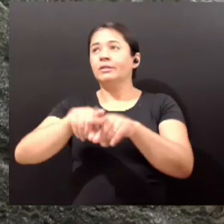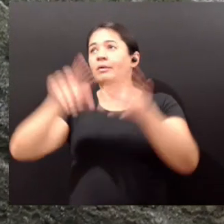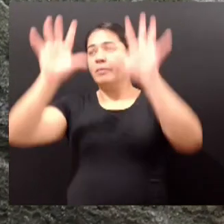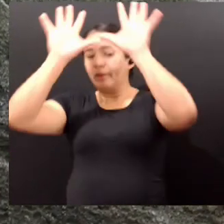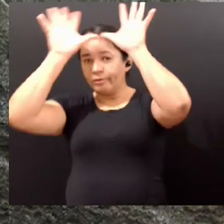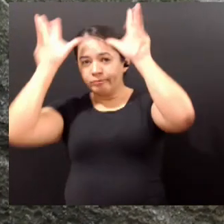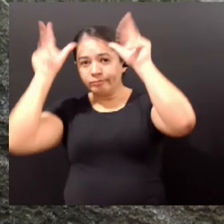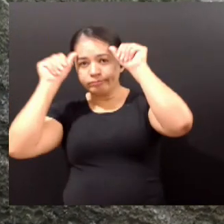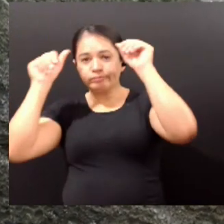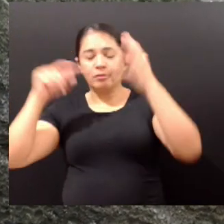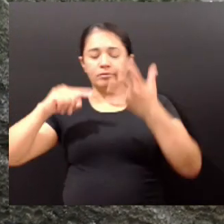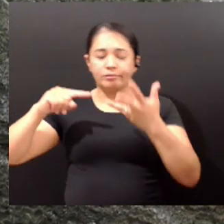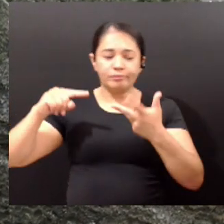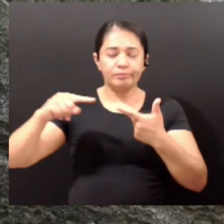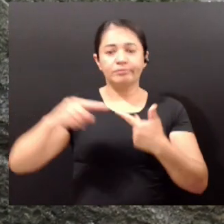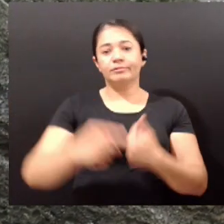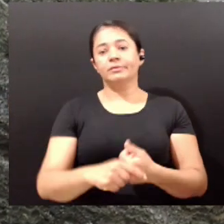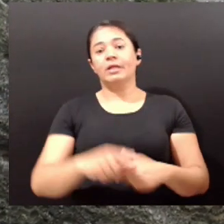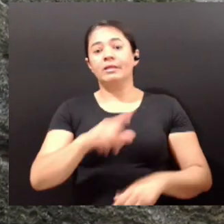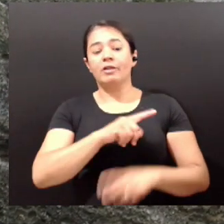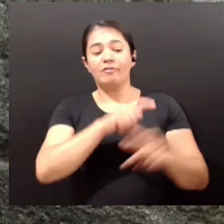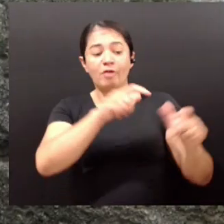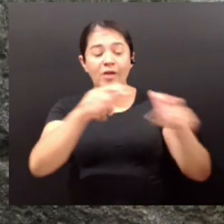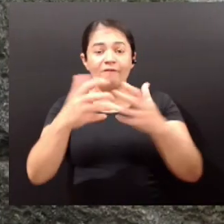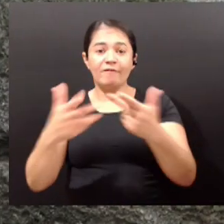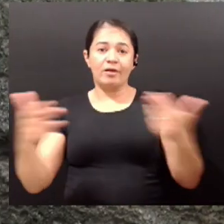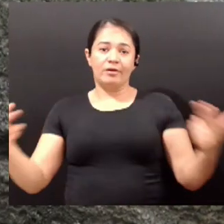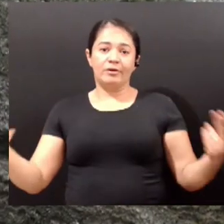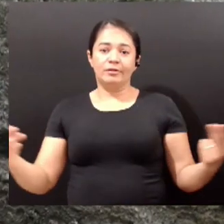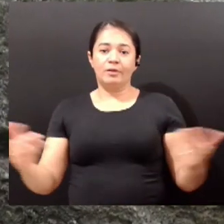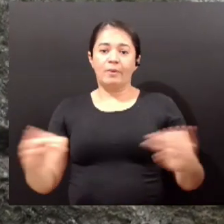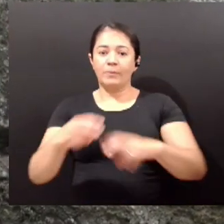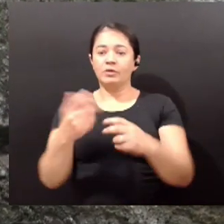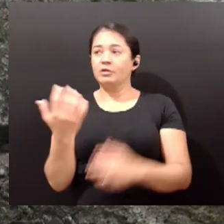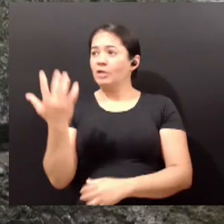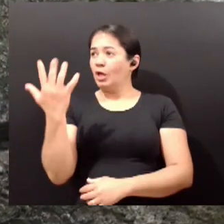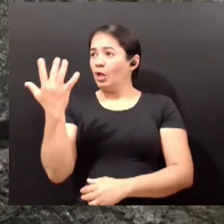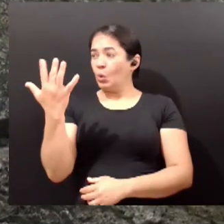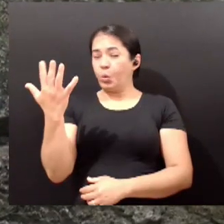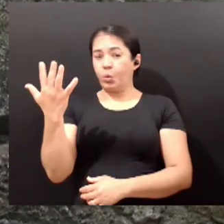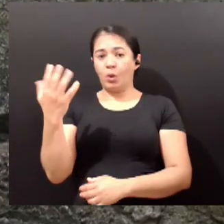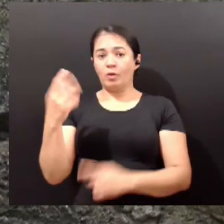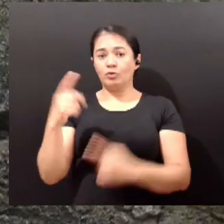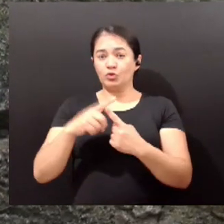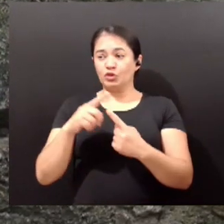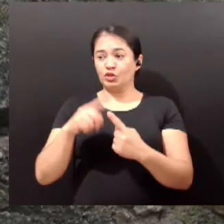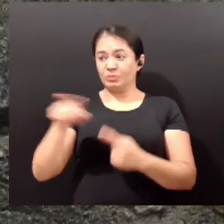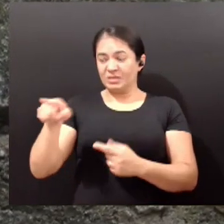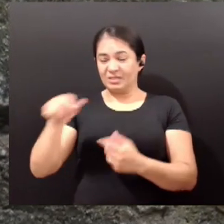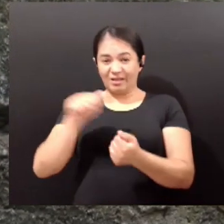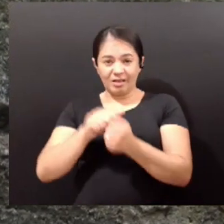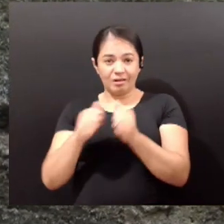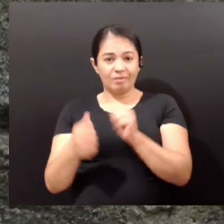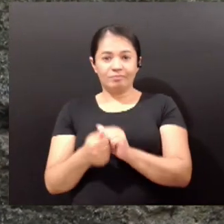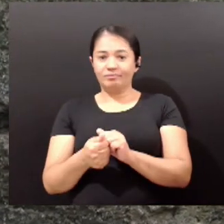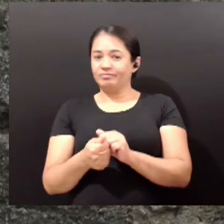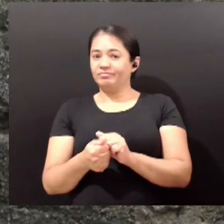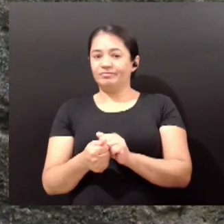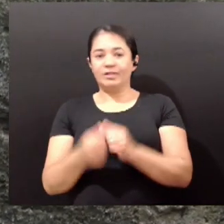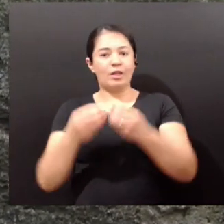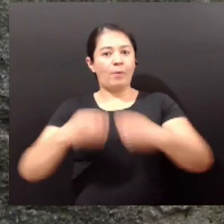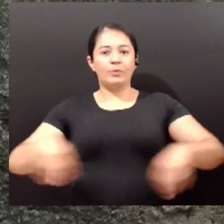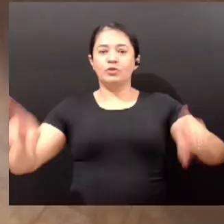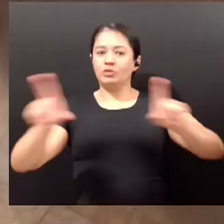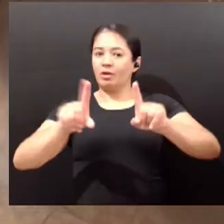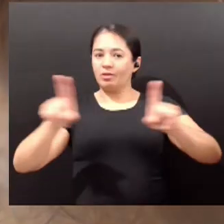Então, essa parte do aquecimento global para uma espécie tão adaptada não afetaria.